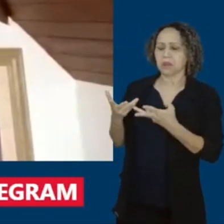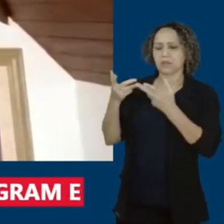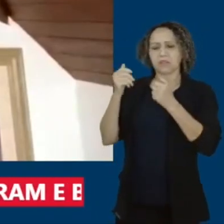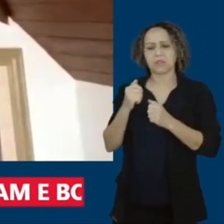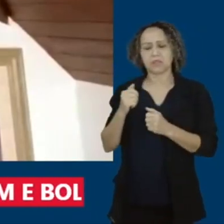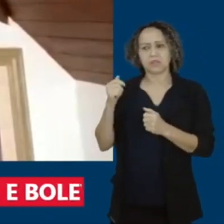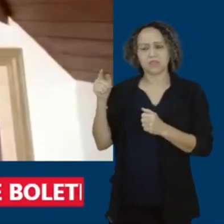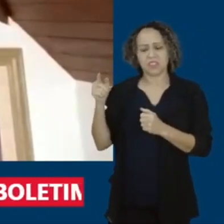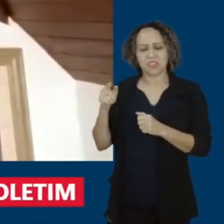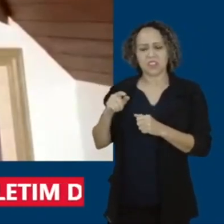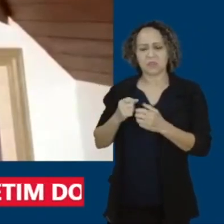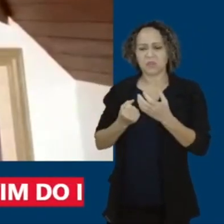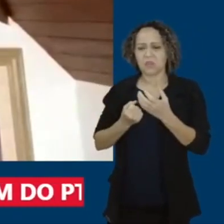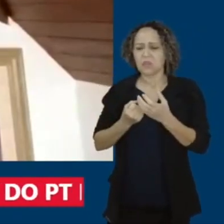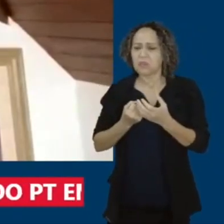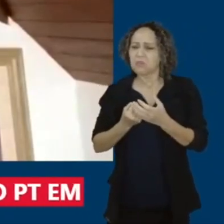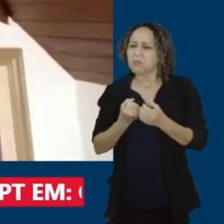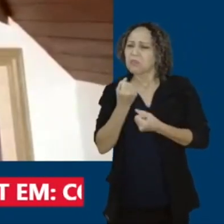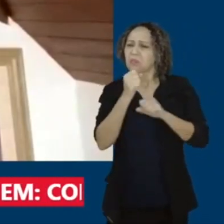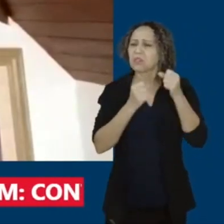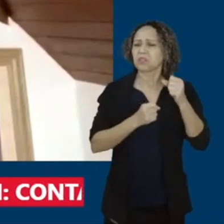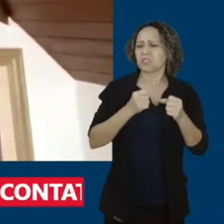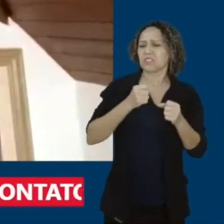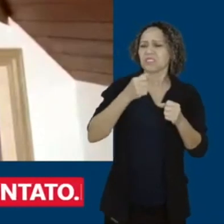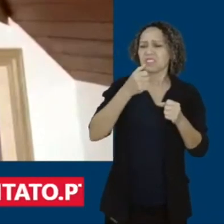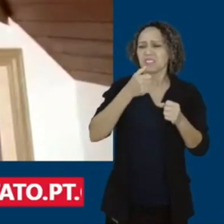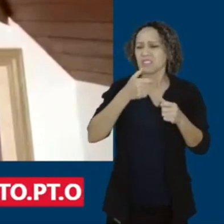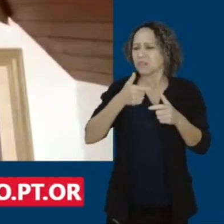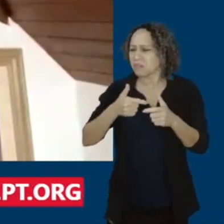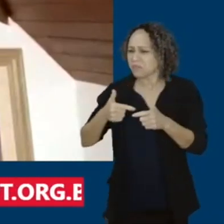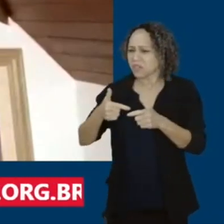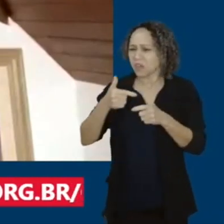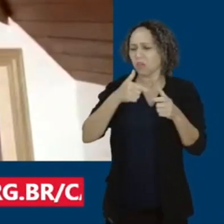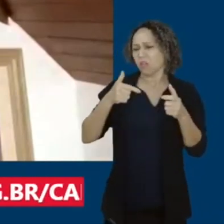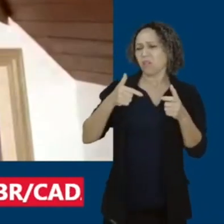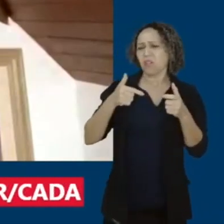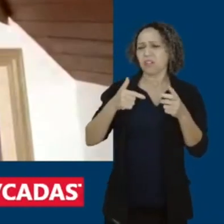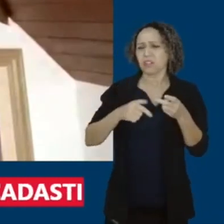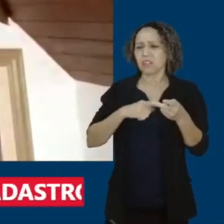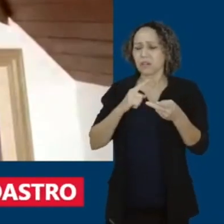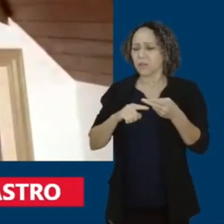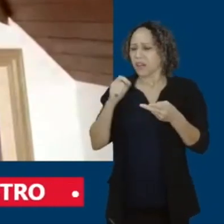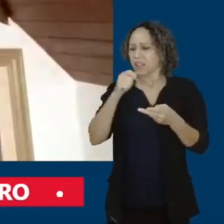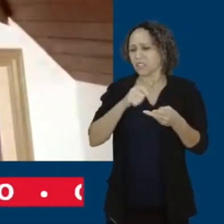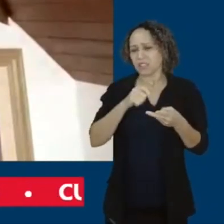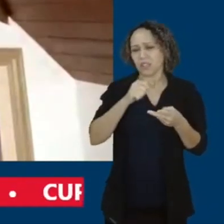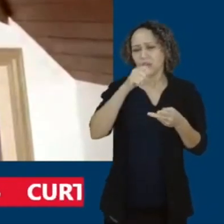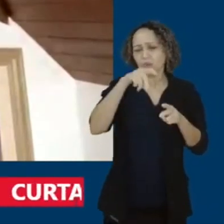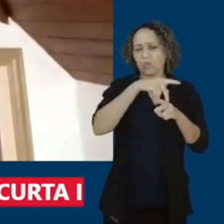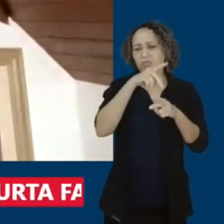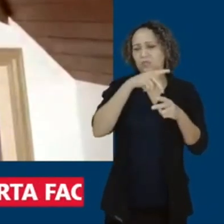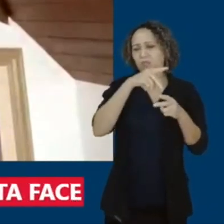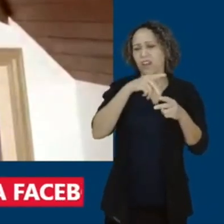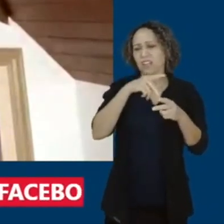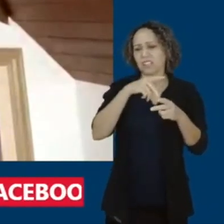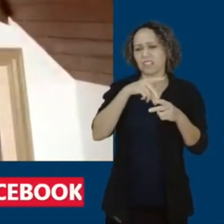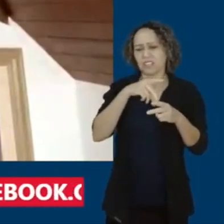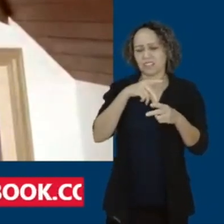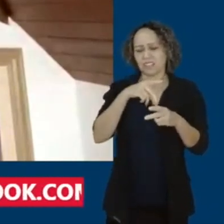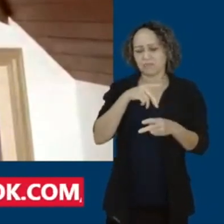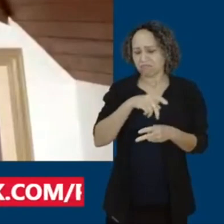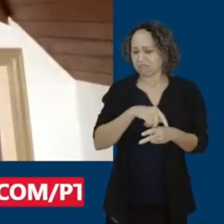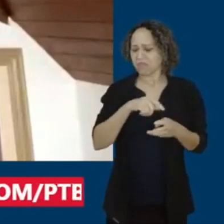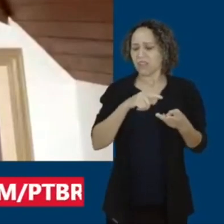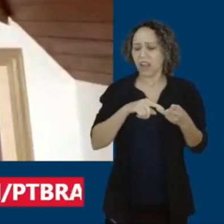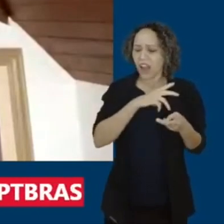tigres asiáticos. A Malásia, a Tailândia, a Coreia do Sul e a China. Hoje nós não produzimos 9% do que